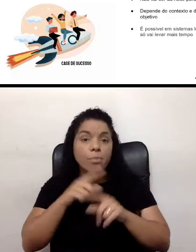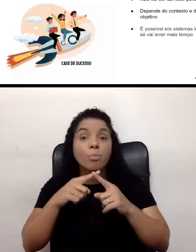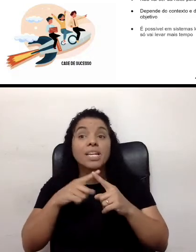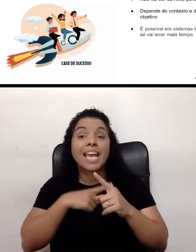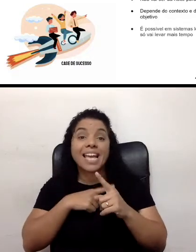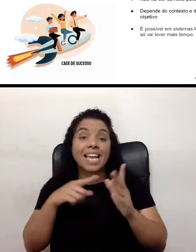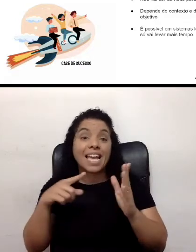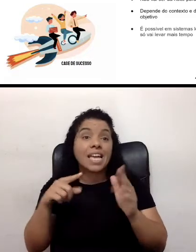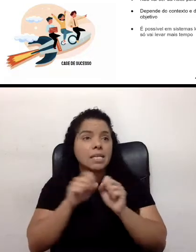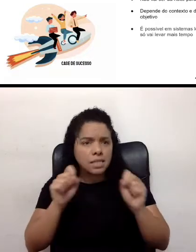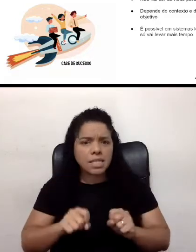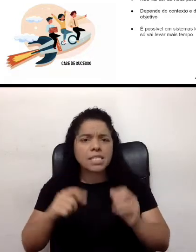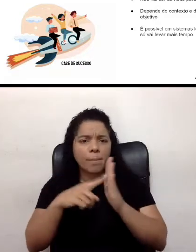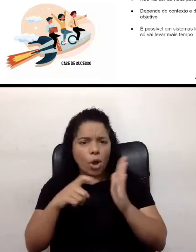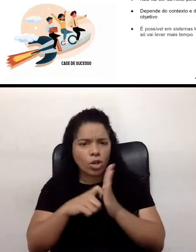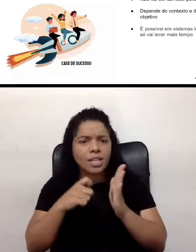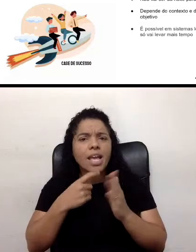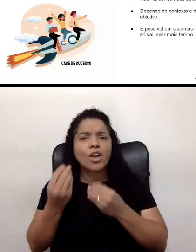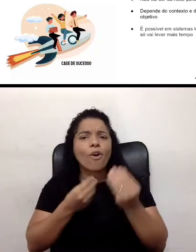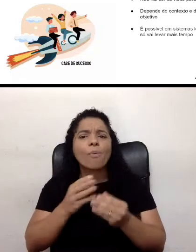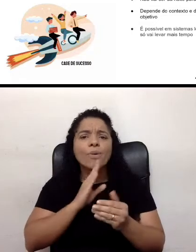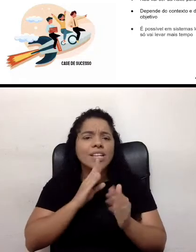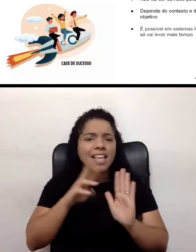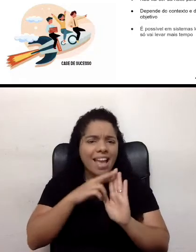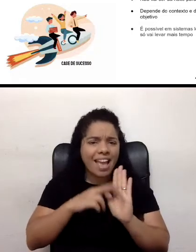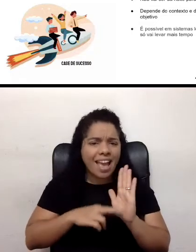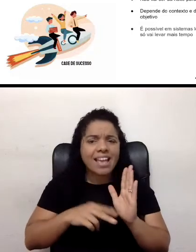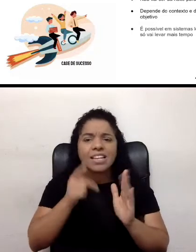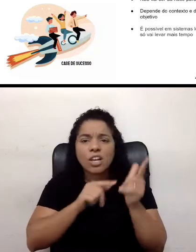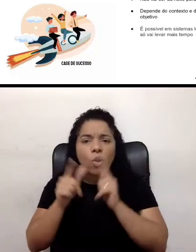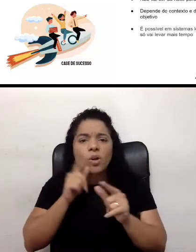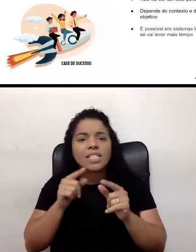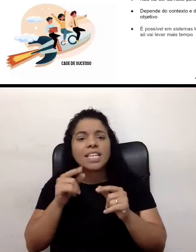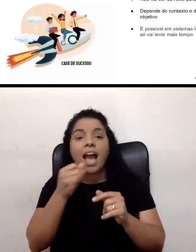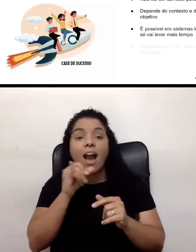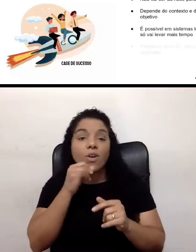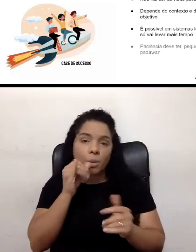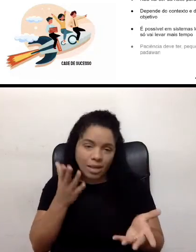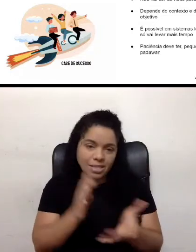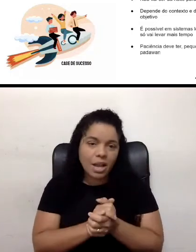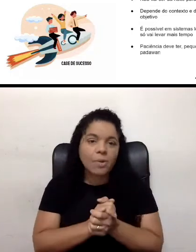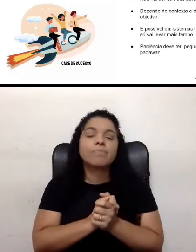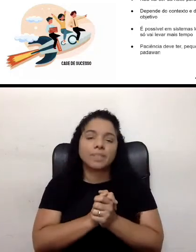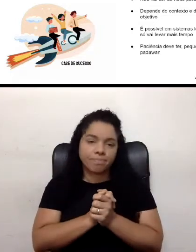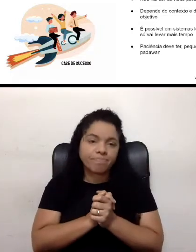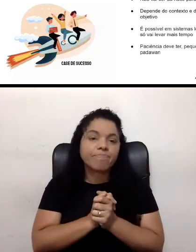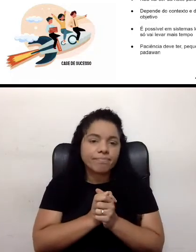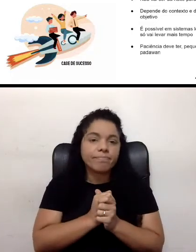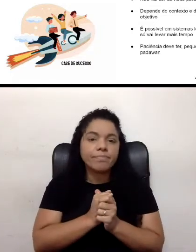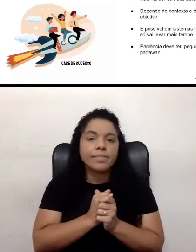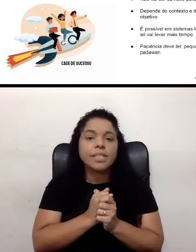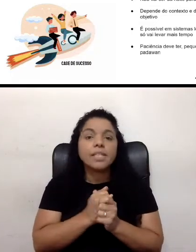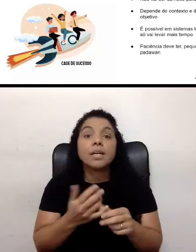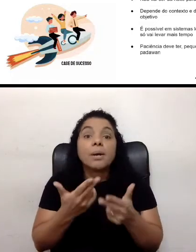rodando. Você vai ter que conhecer as regras ainda para poder você conseguir trazer a automação, né? Paciência